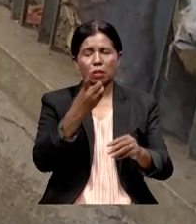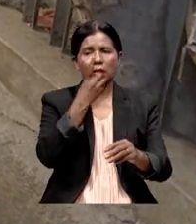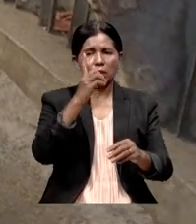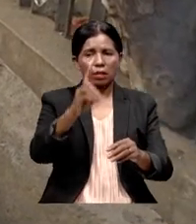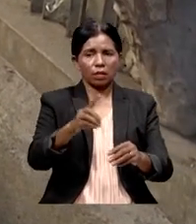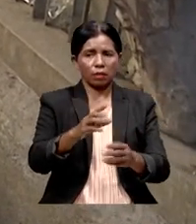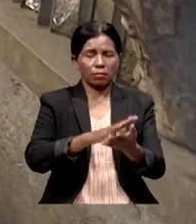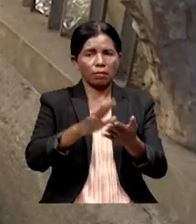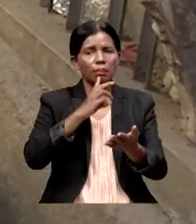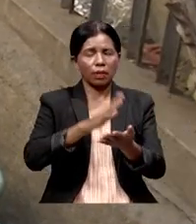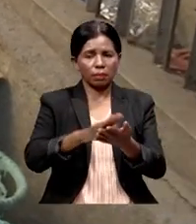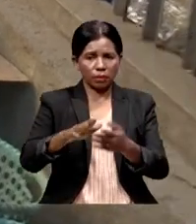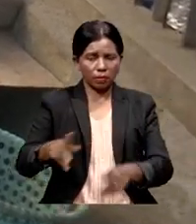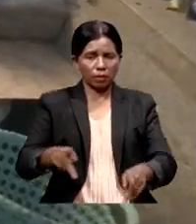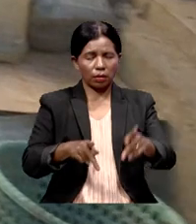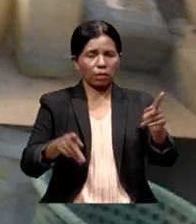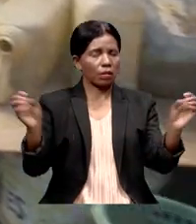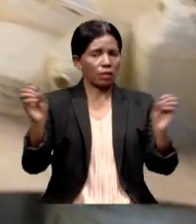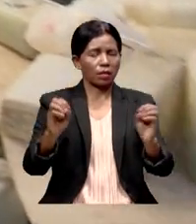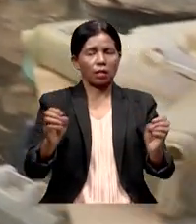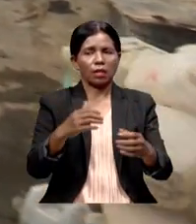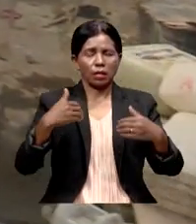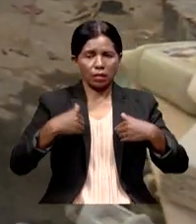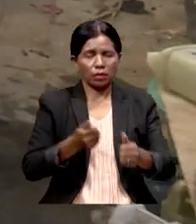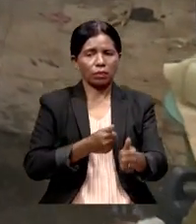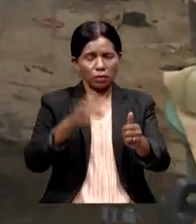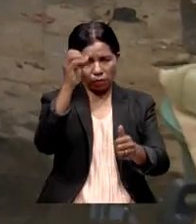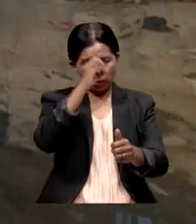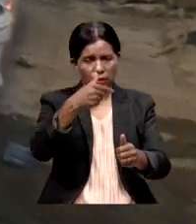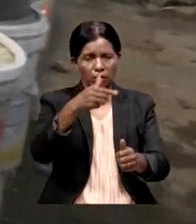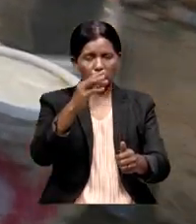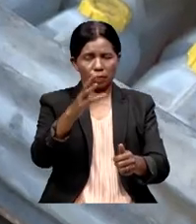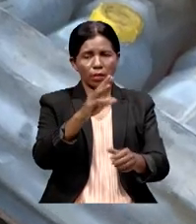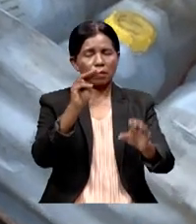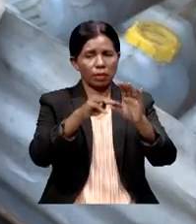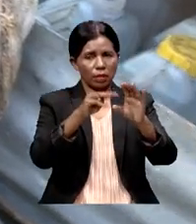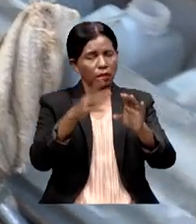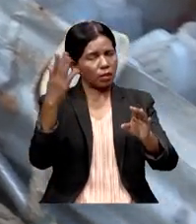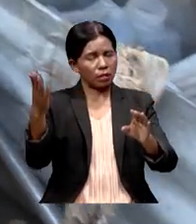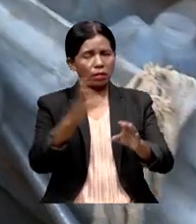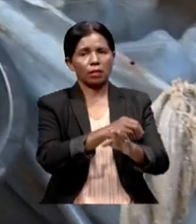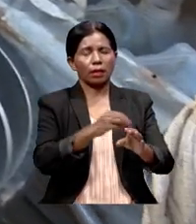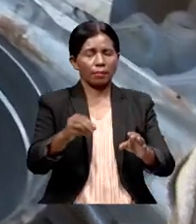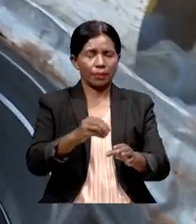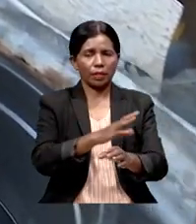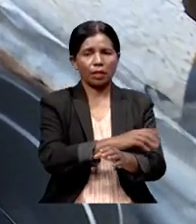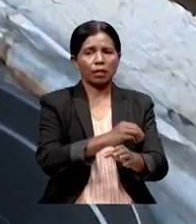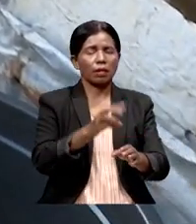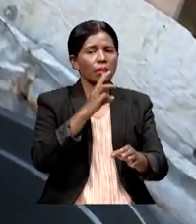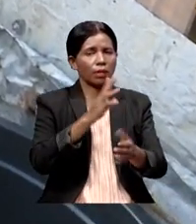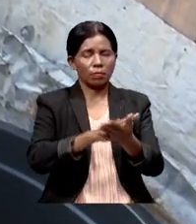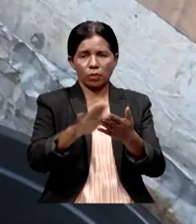facilidade pública, sira e a mercado tebesi, la falta, mas be tira observação, gemen e a mercado refere, facilidade pública, sira ne